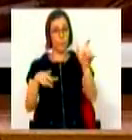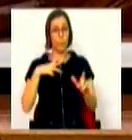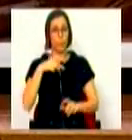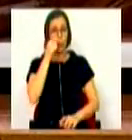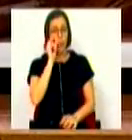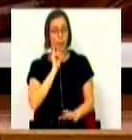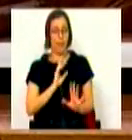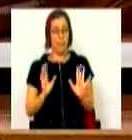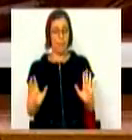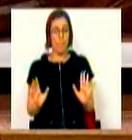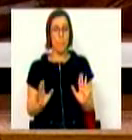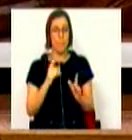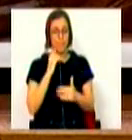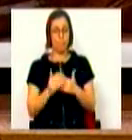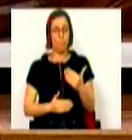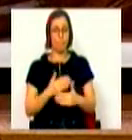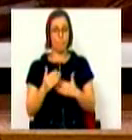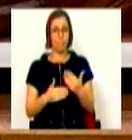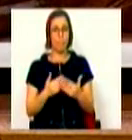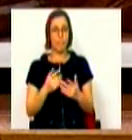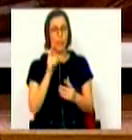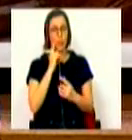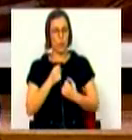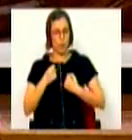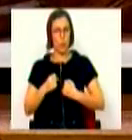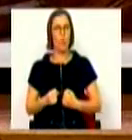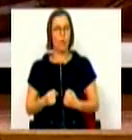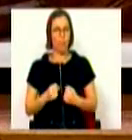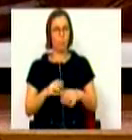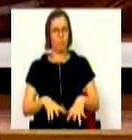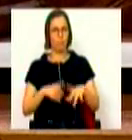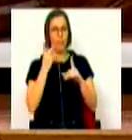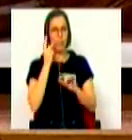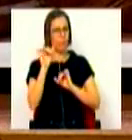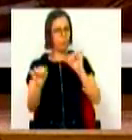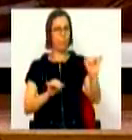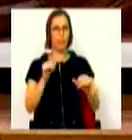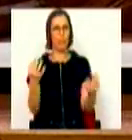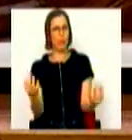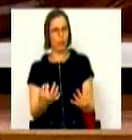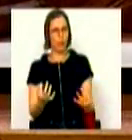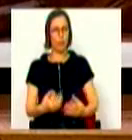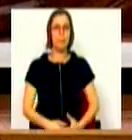e portuguesas, continuaram a ganhar segurança e progressos nas suas vidas.